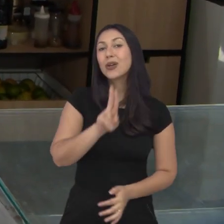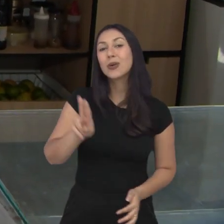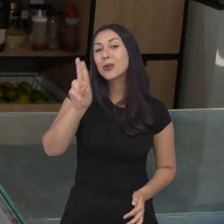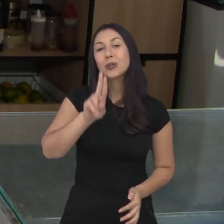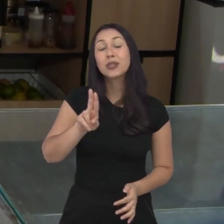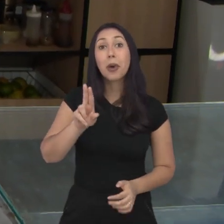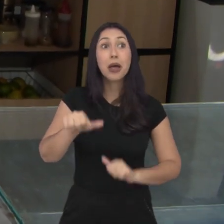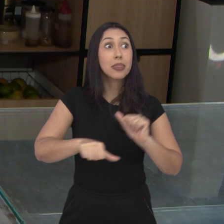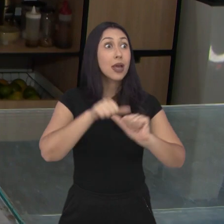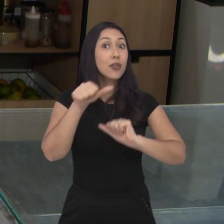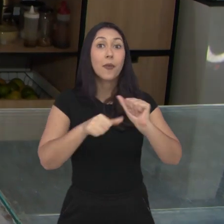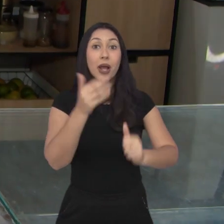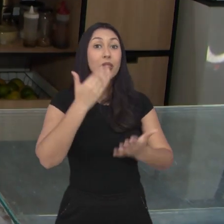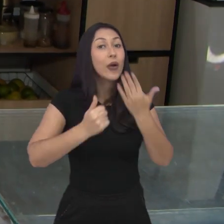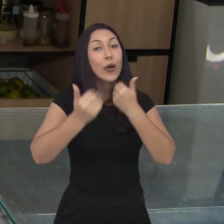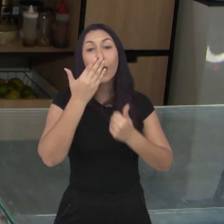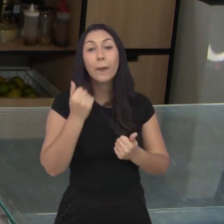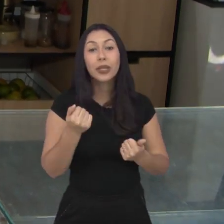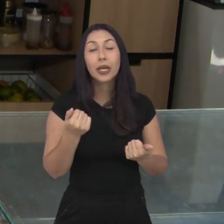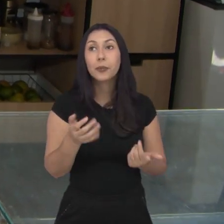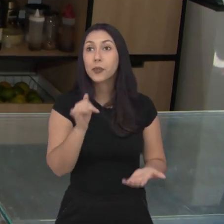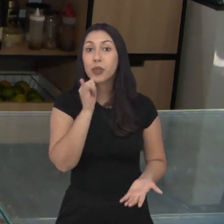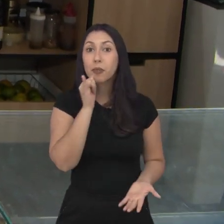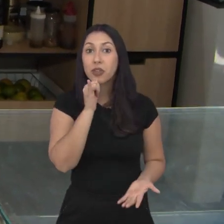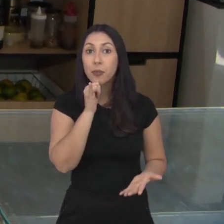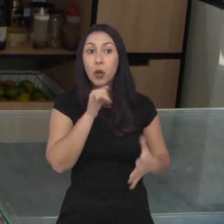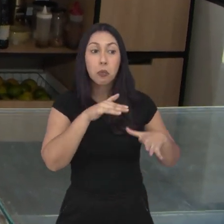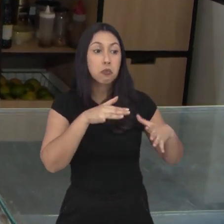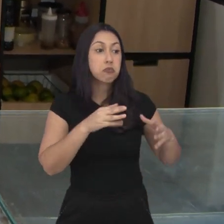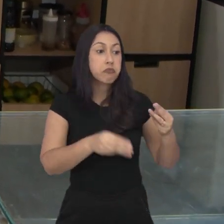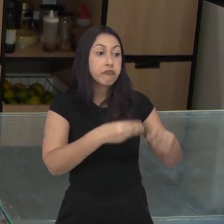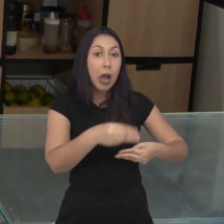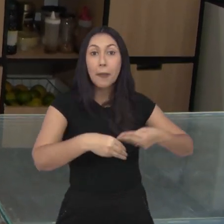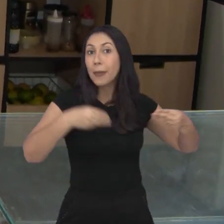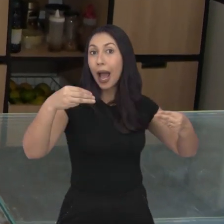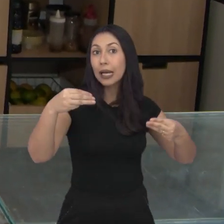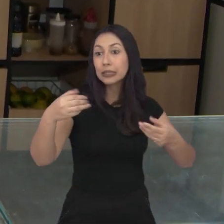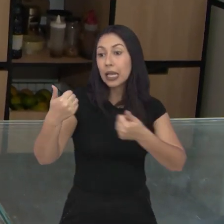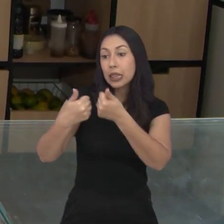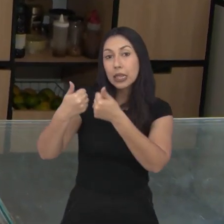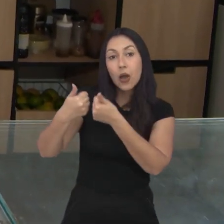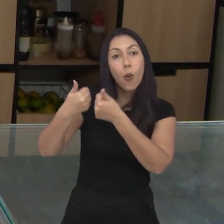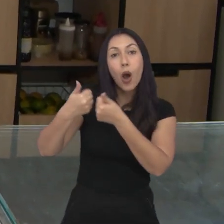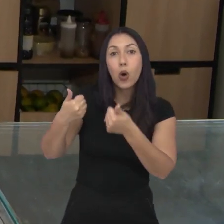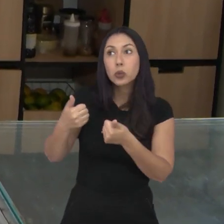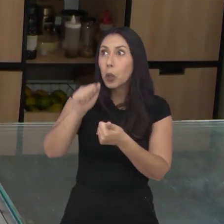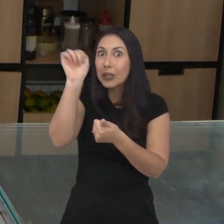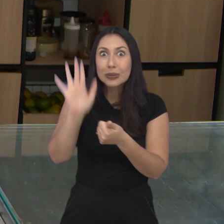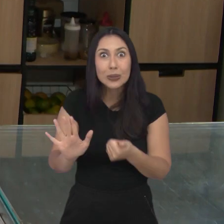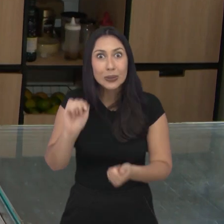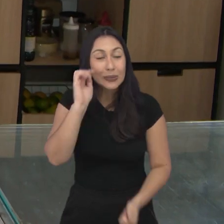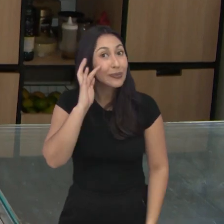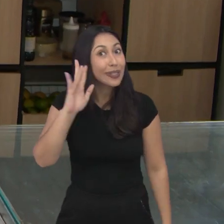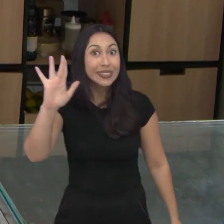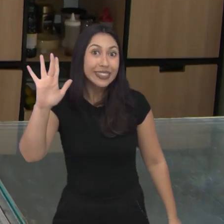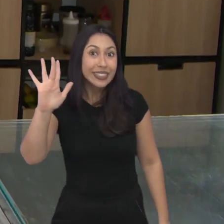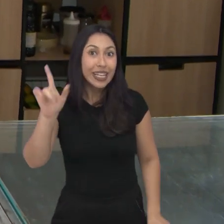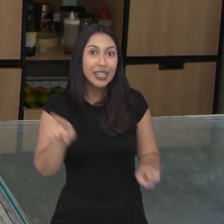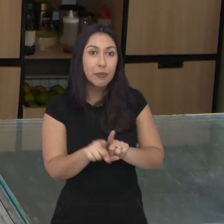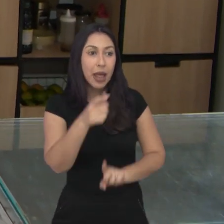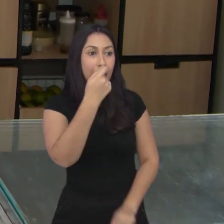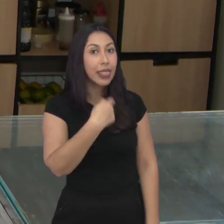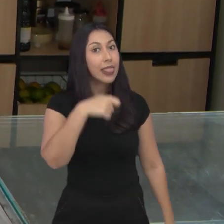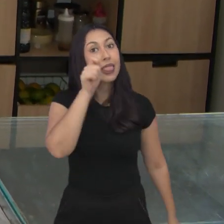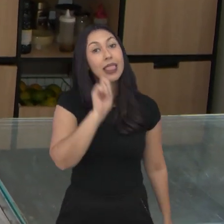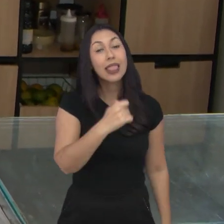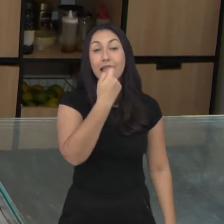usa, assim, para transformar comidas cotidianas, como massas, risotos. Imagina um risoto azul em um evento,